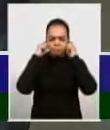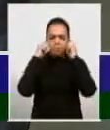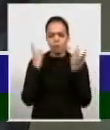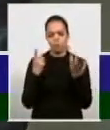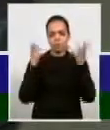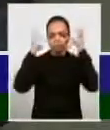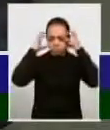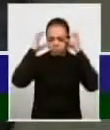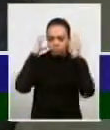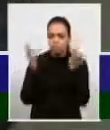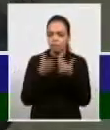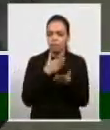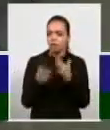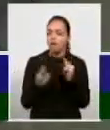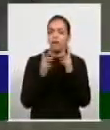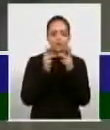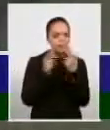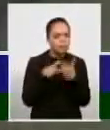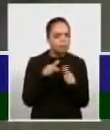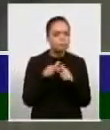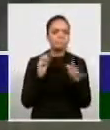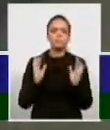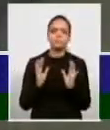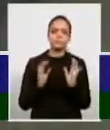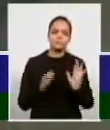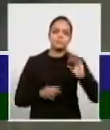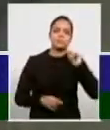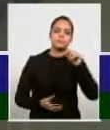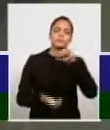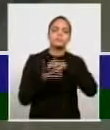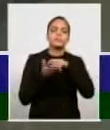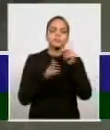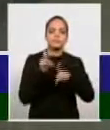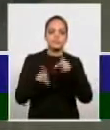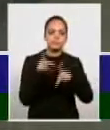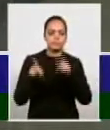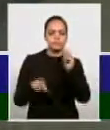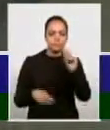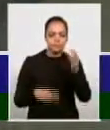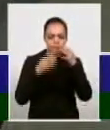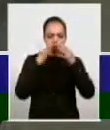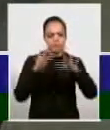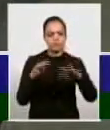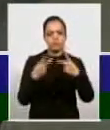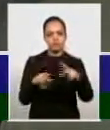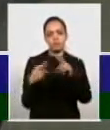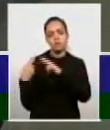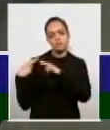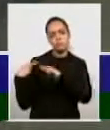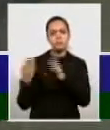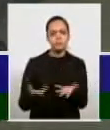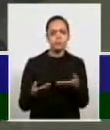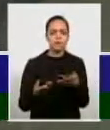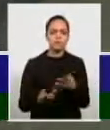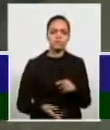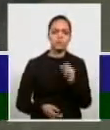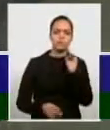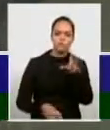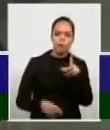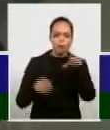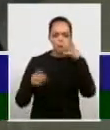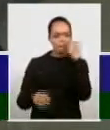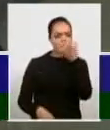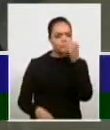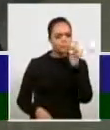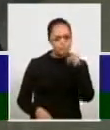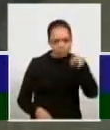de ouvido, resolveria o problema. Então, que a comunidade, a população, venha atentar da sua responsabilidade. Coloque o som só para você.